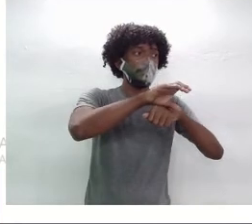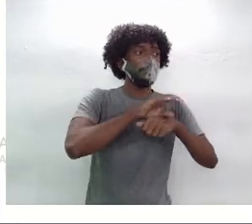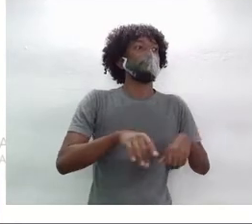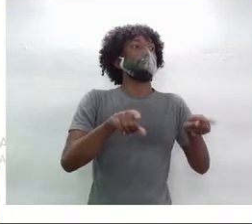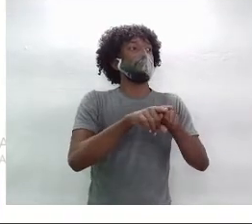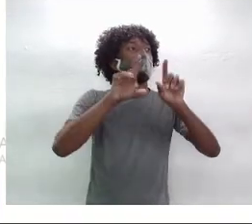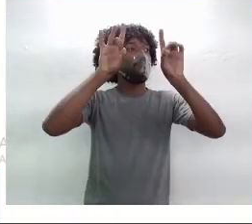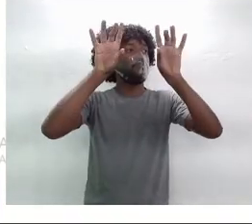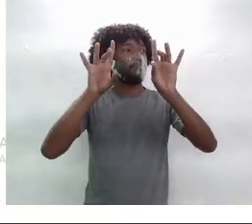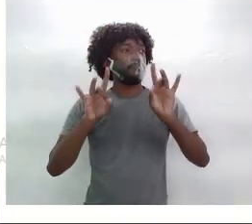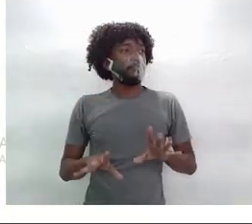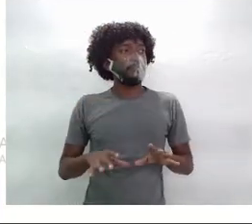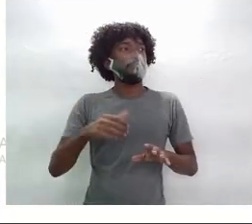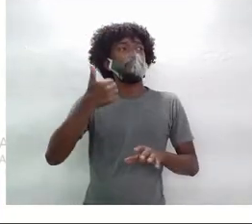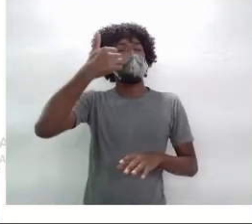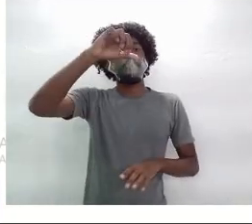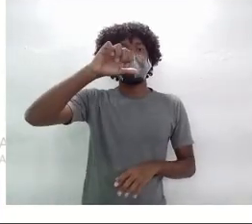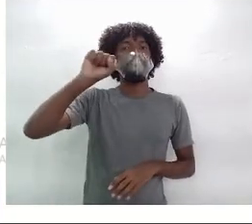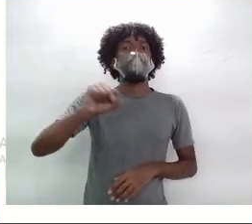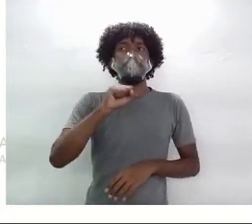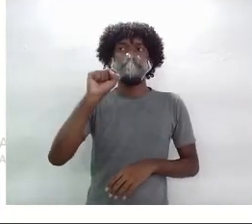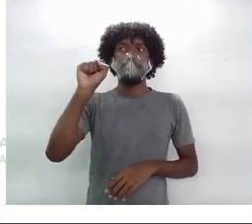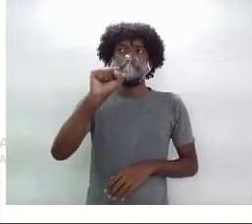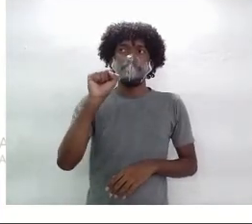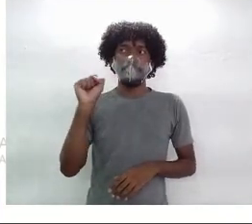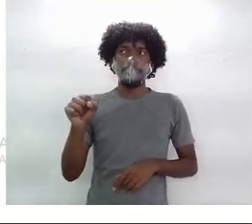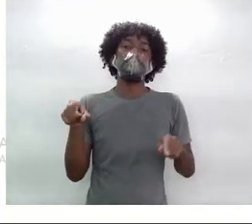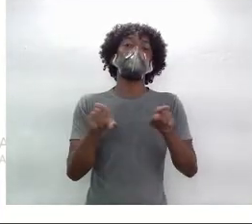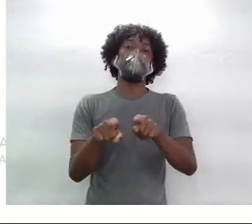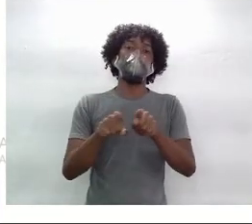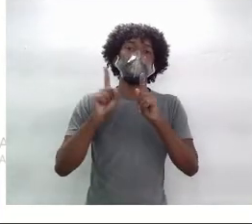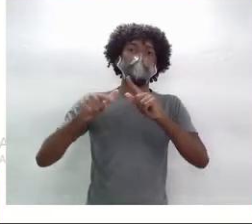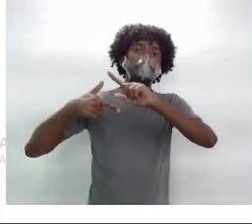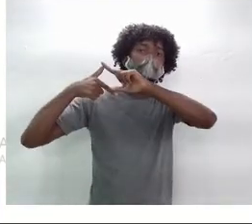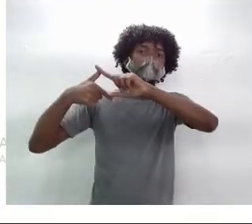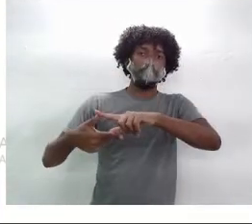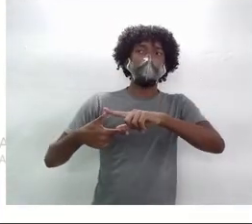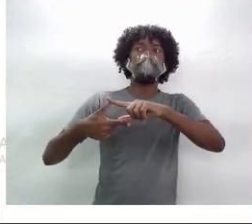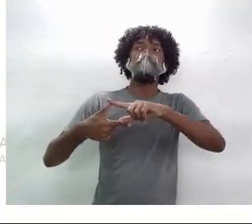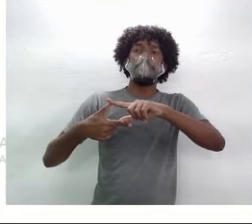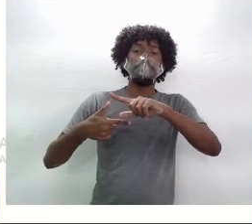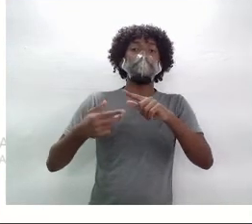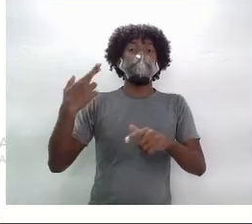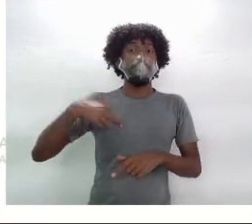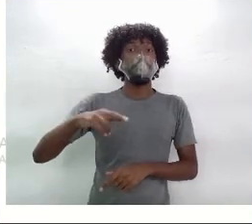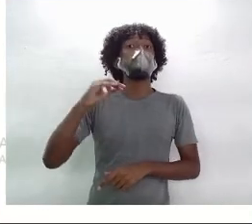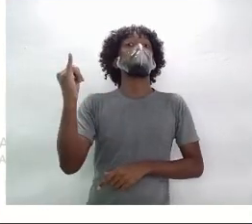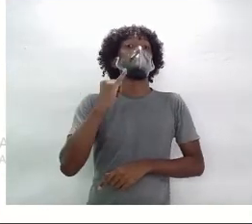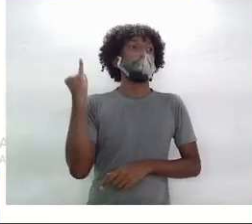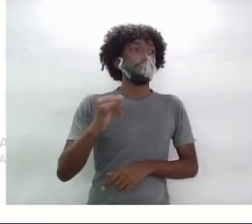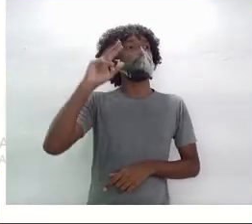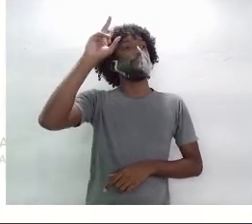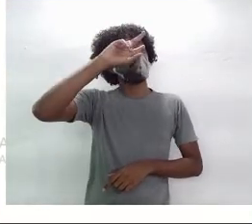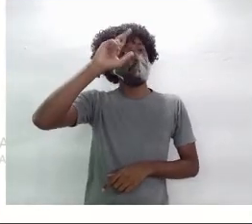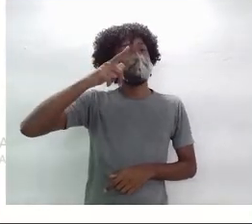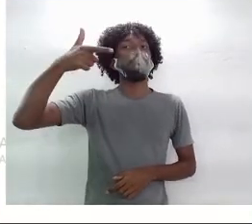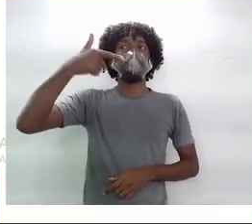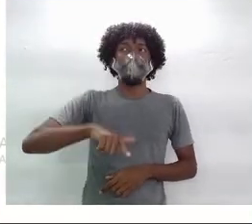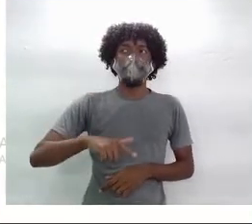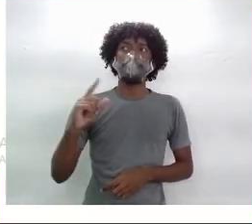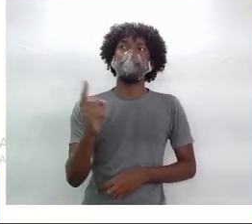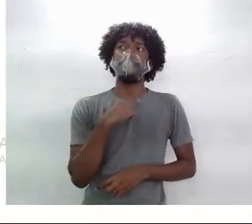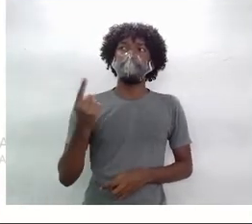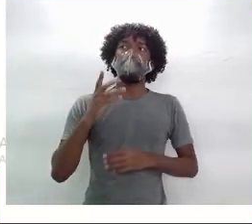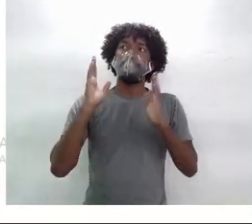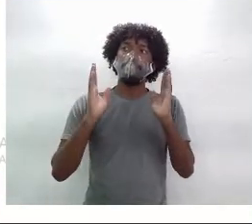especial a de 88, né, a Constituição Cidadã, e a tradição religiosa. É importante lembrar, mais uma vez, quando